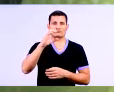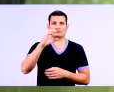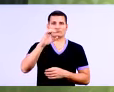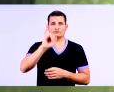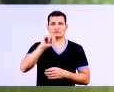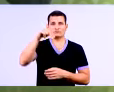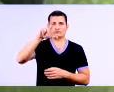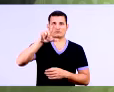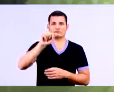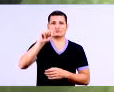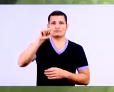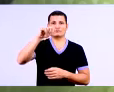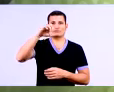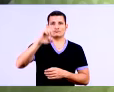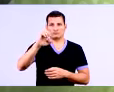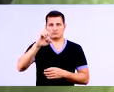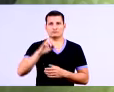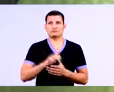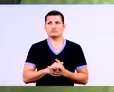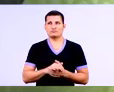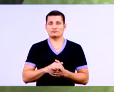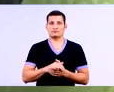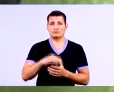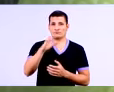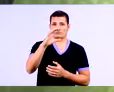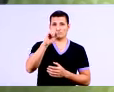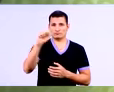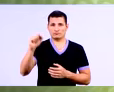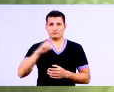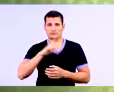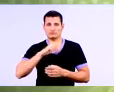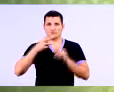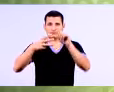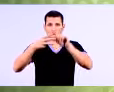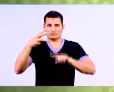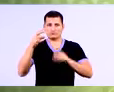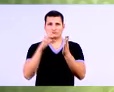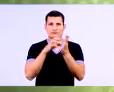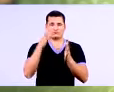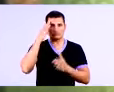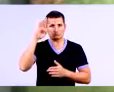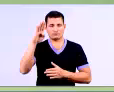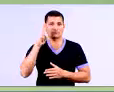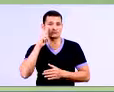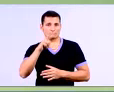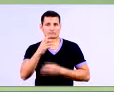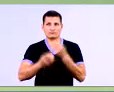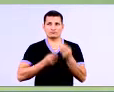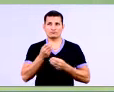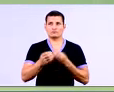pouco, a estilização possui três características principais. Vamos ver o modelo.